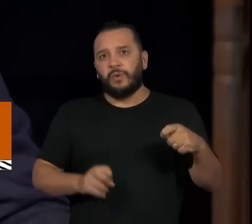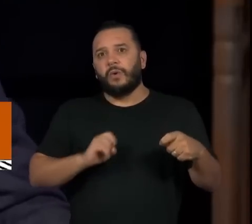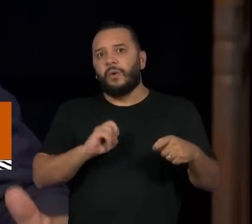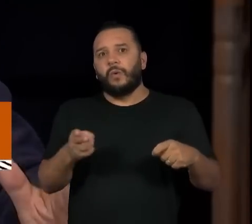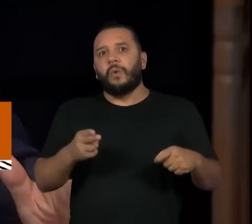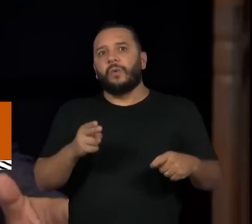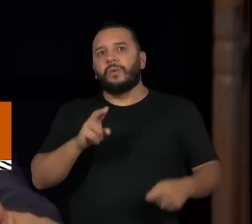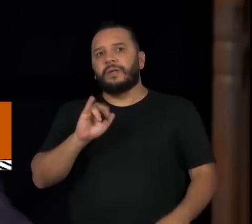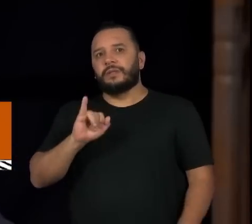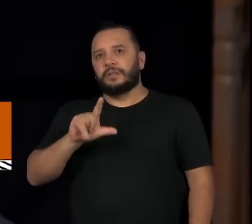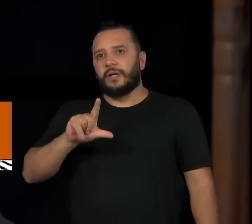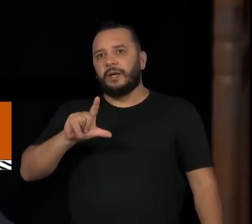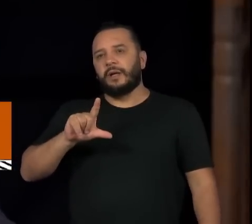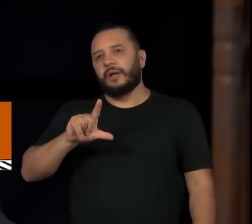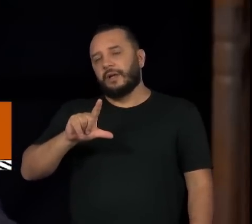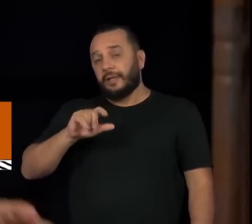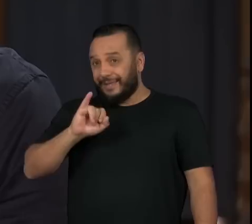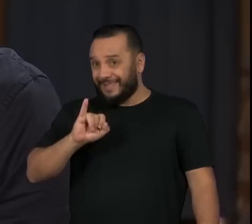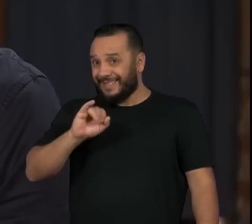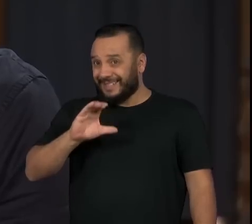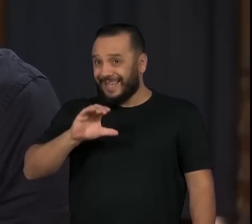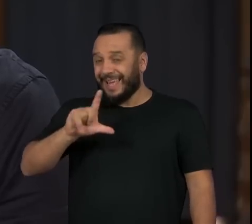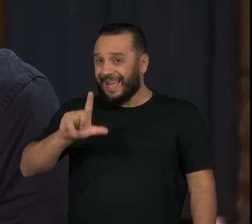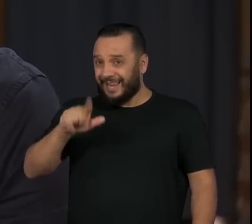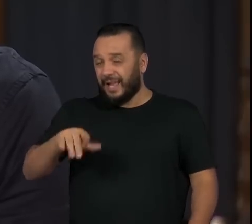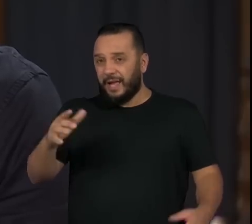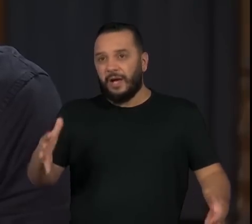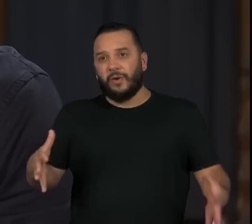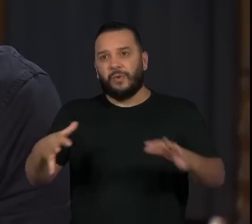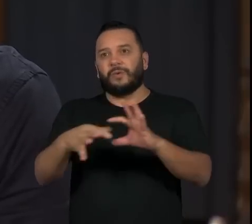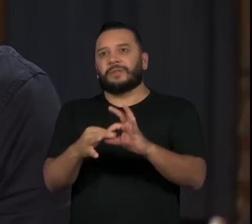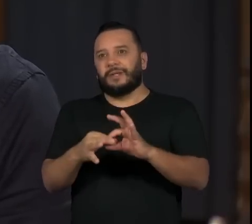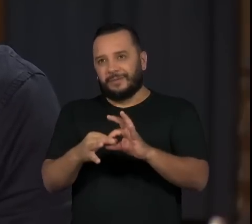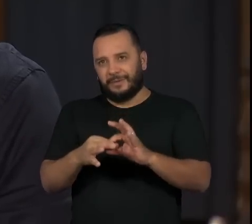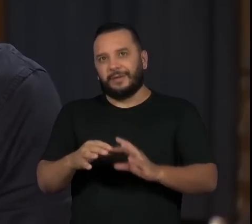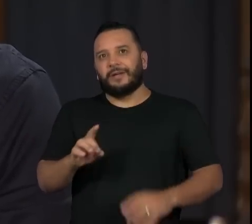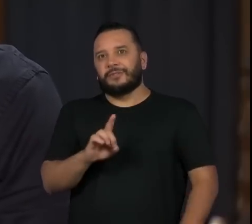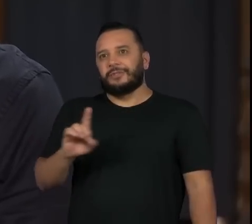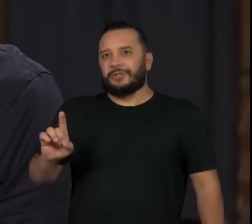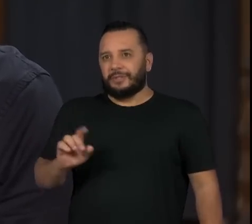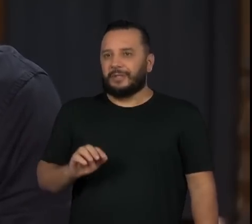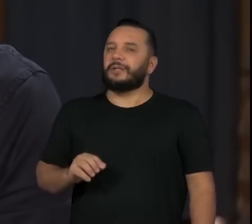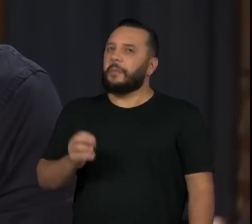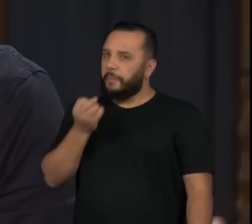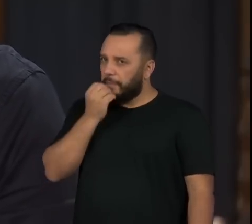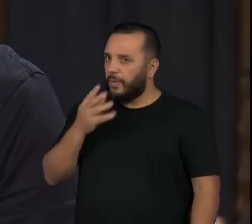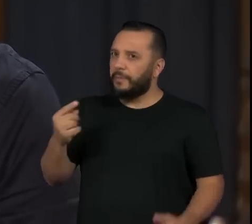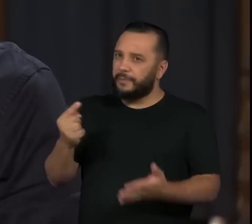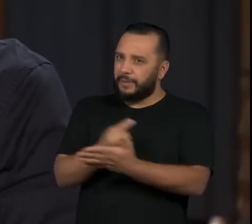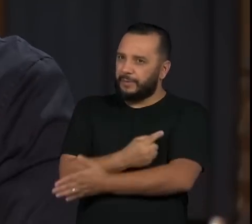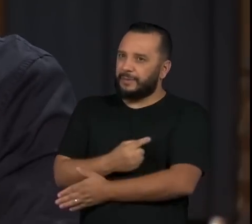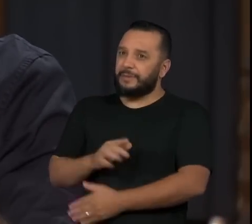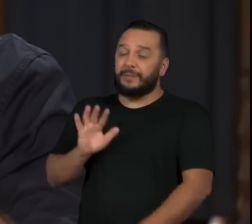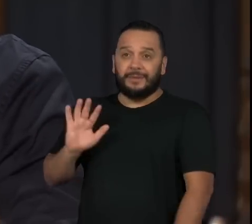ICL é conciliatório? Acho que ele está falando conciliatório com a direita. Né? É ótima pergunta, mas o engraçado é aquilo